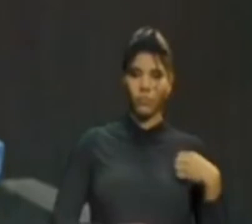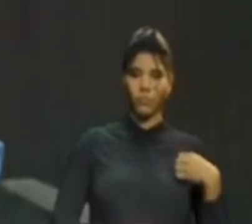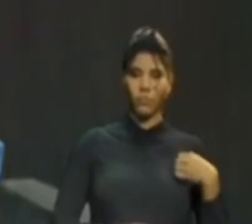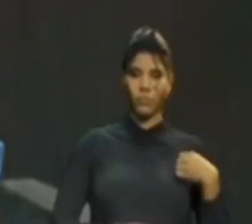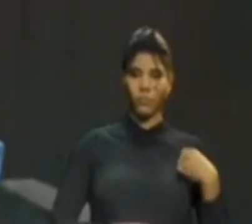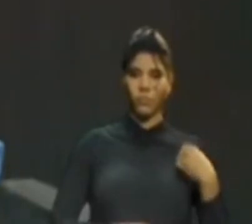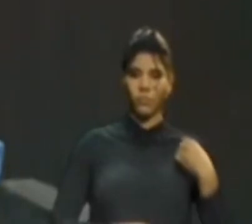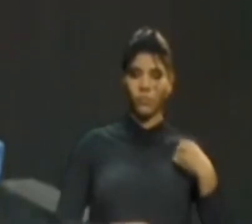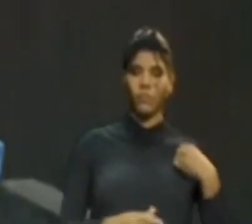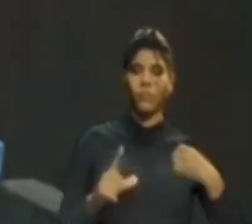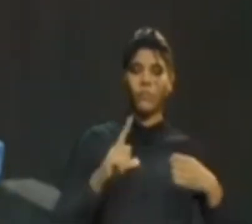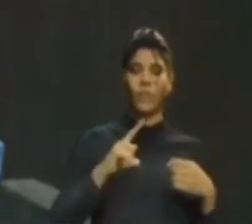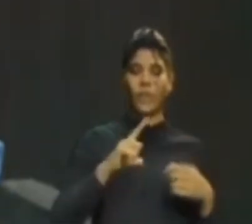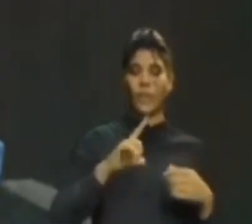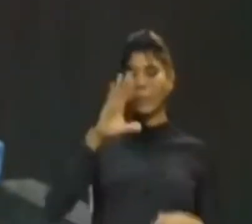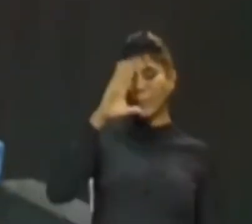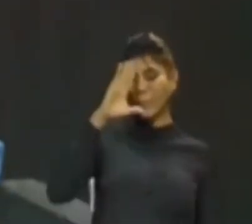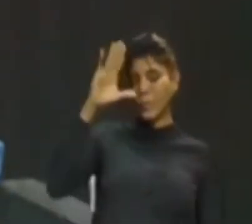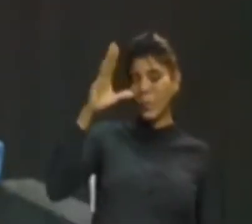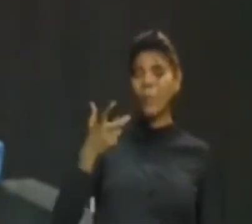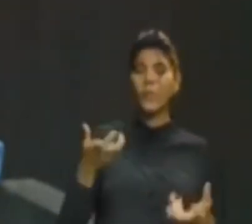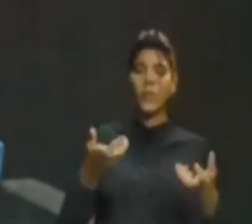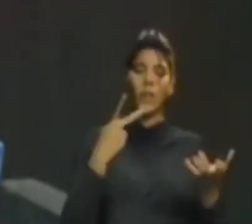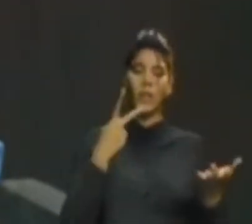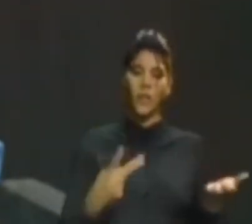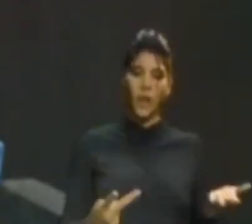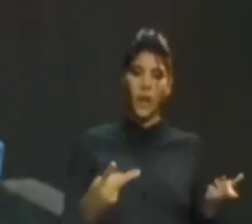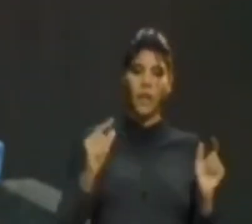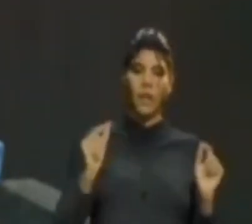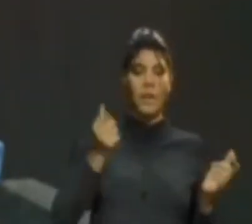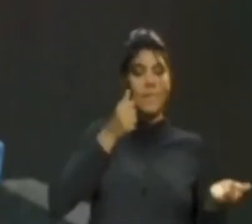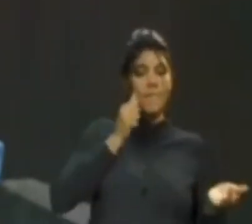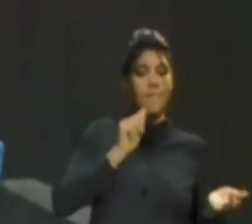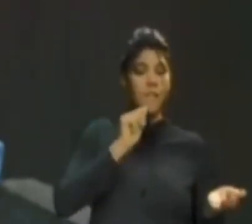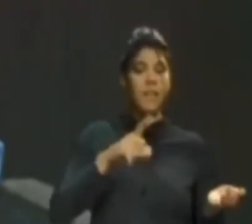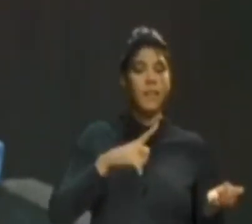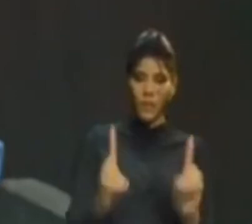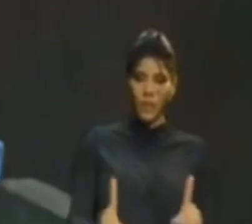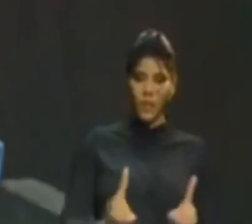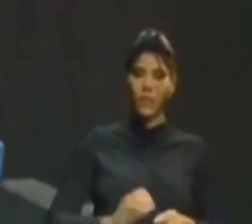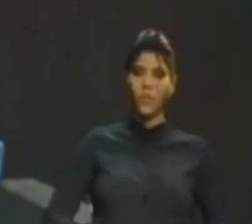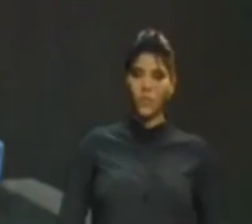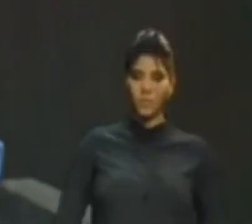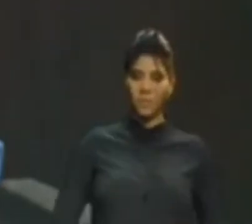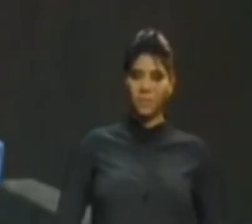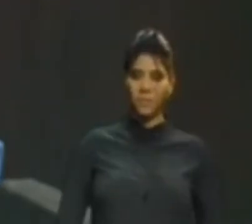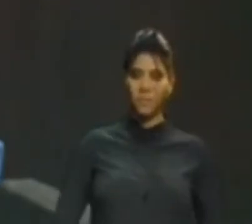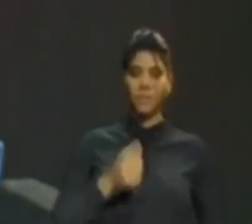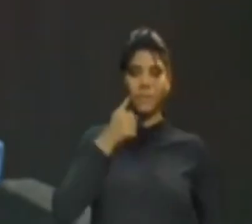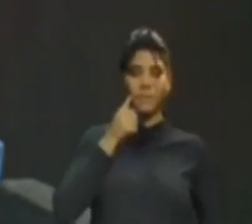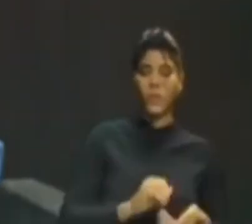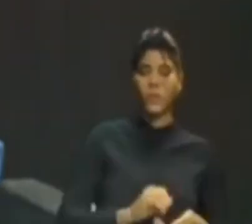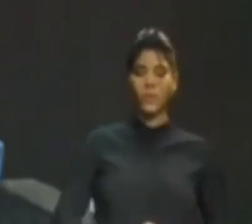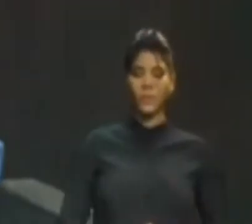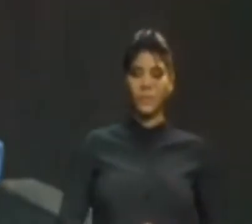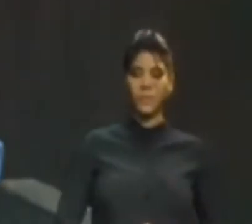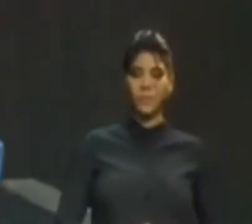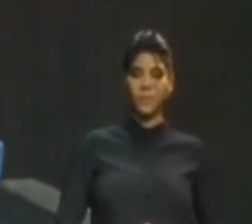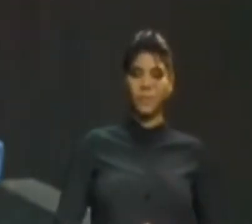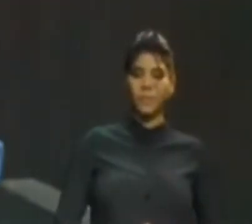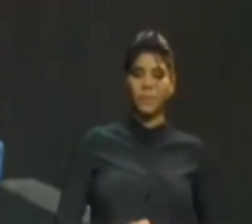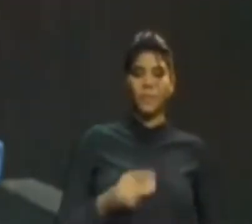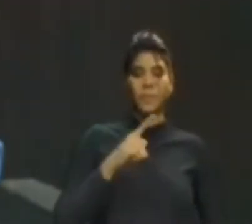vozes em especial o que registrar de mães que têm filhos com deficiências mas de filmes autistas